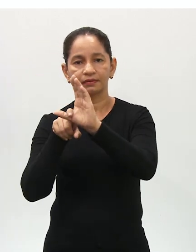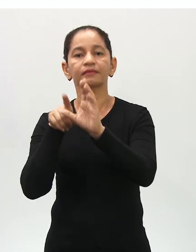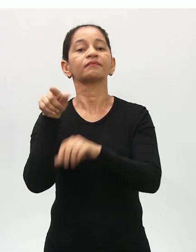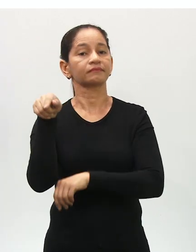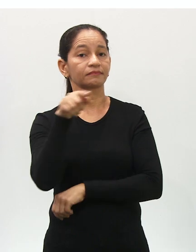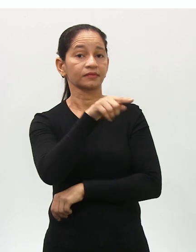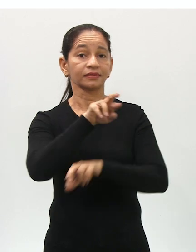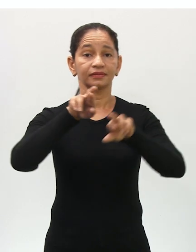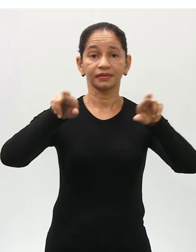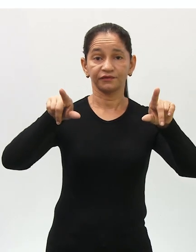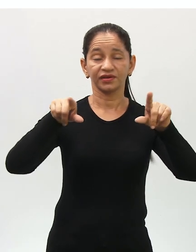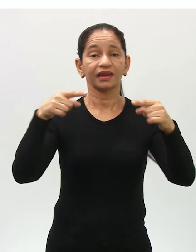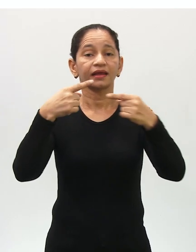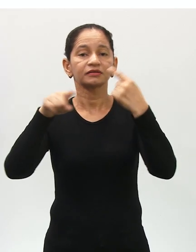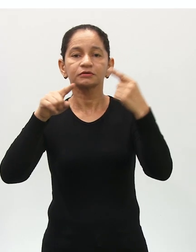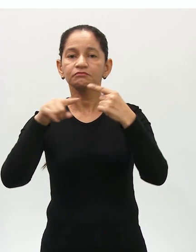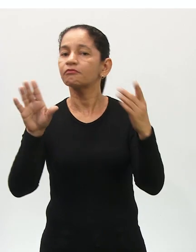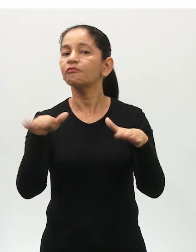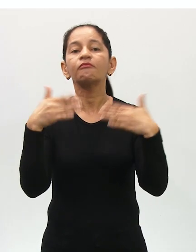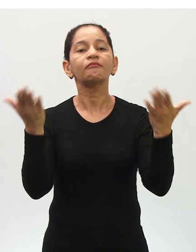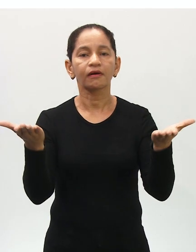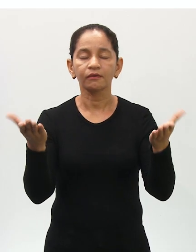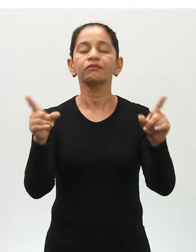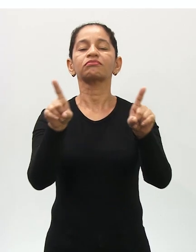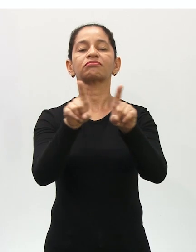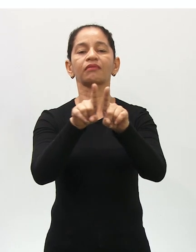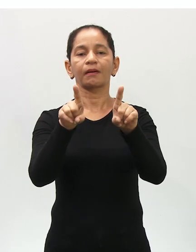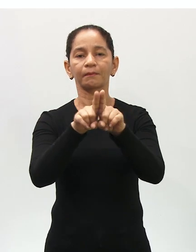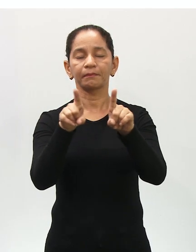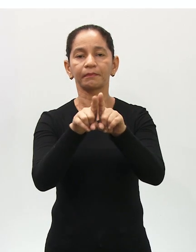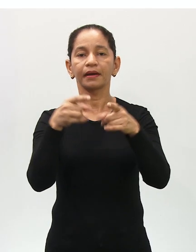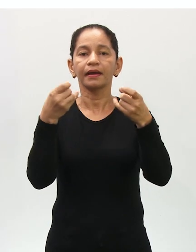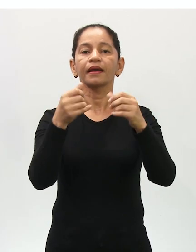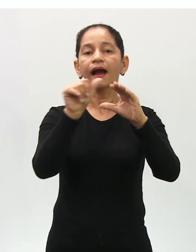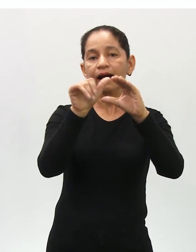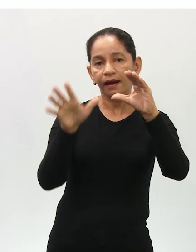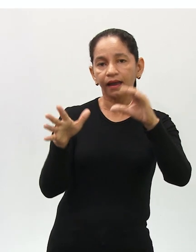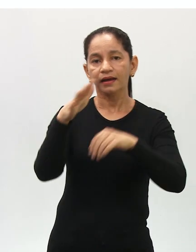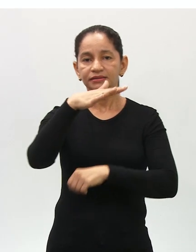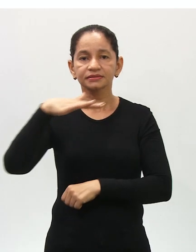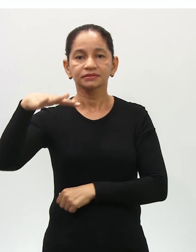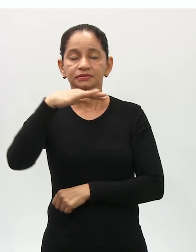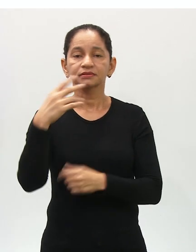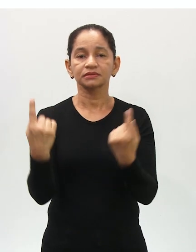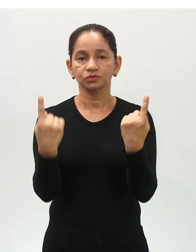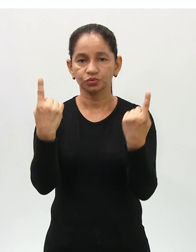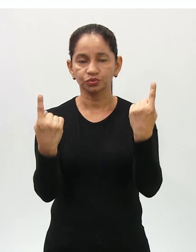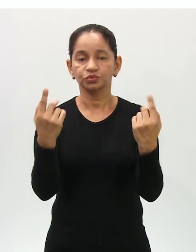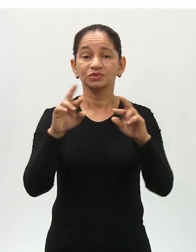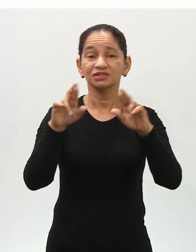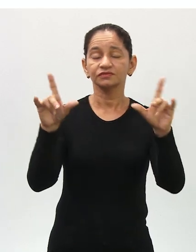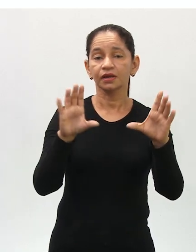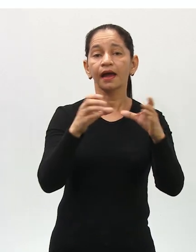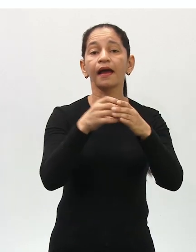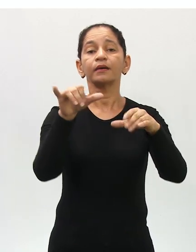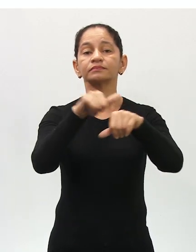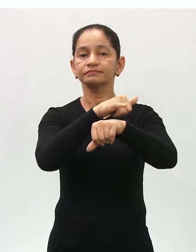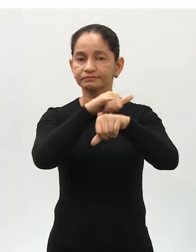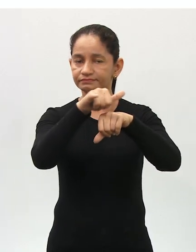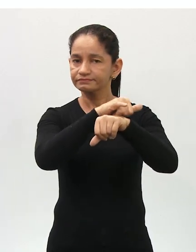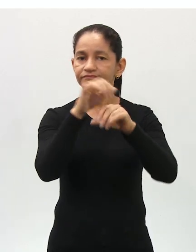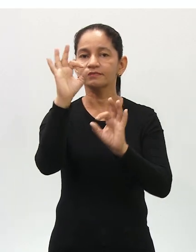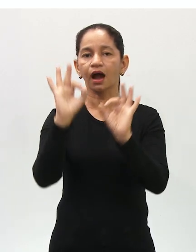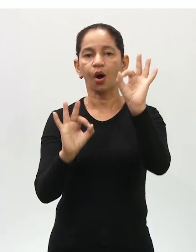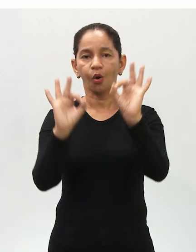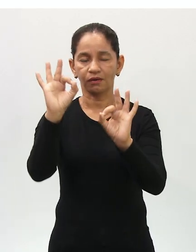das receitas e das despesas. Então, falando de classificação, ela é um instrumento para